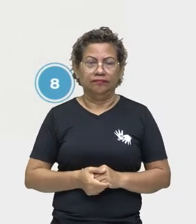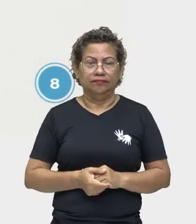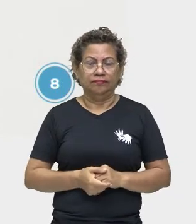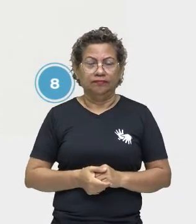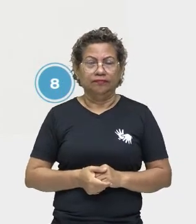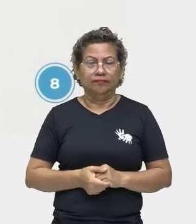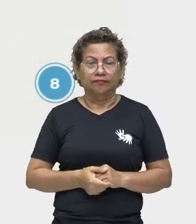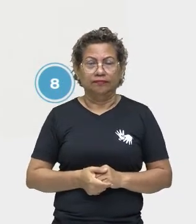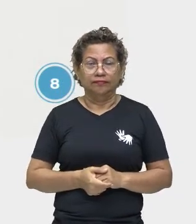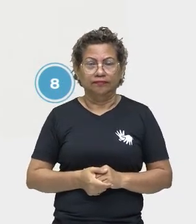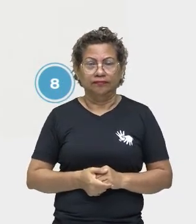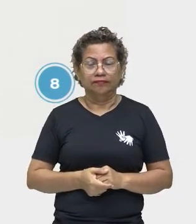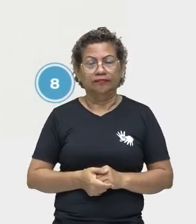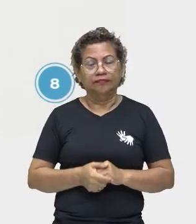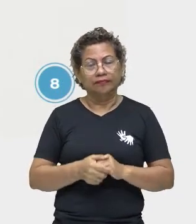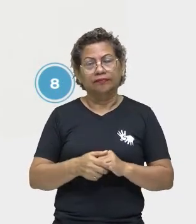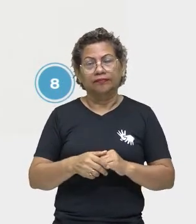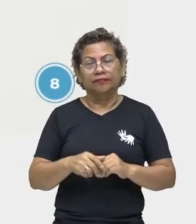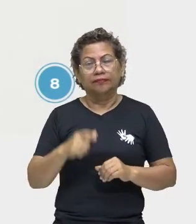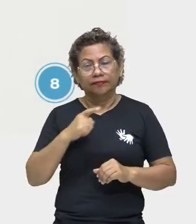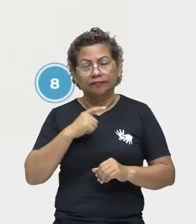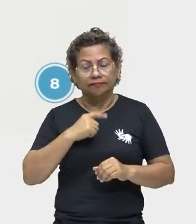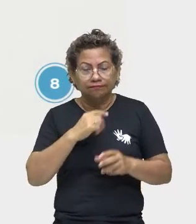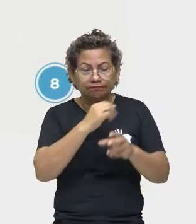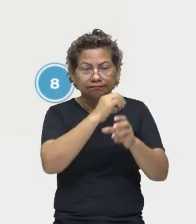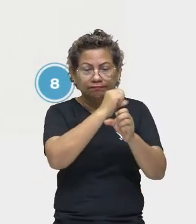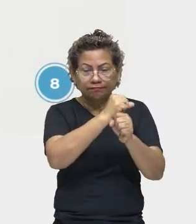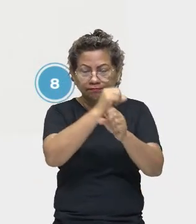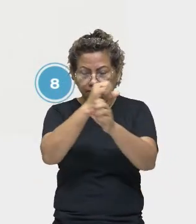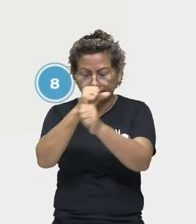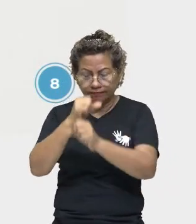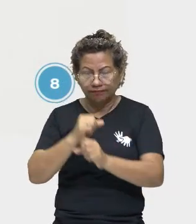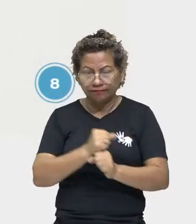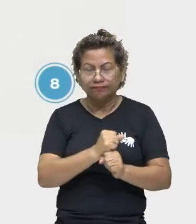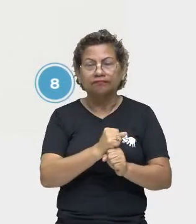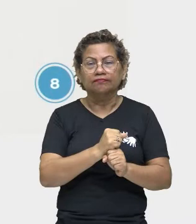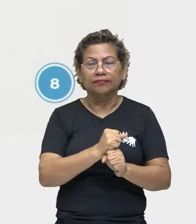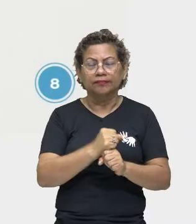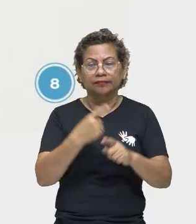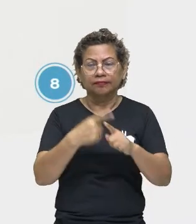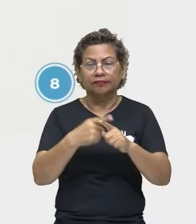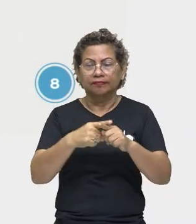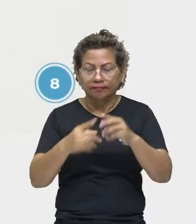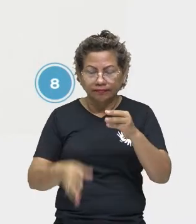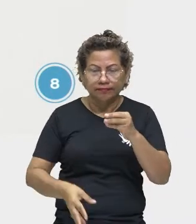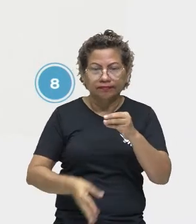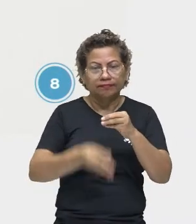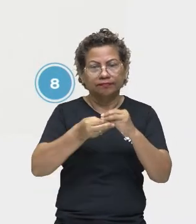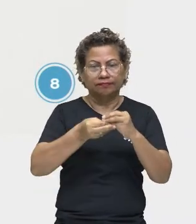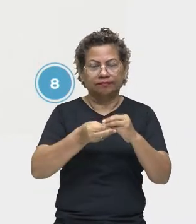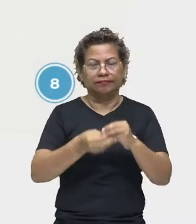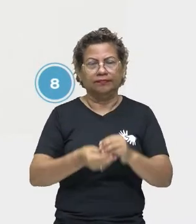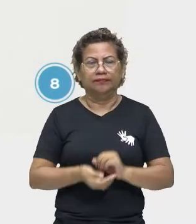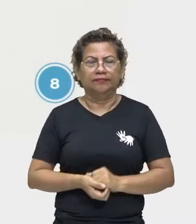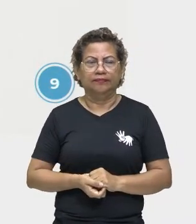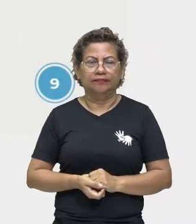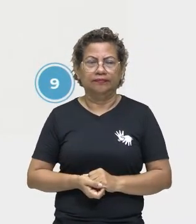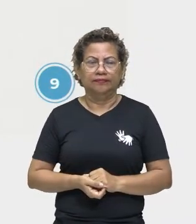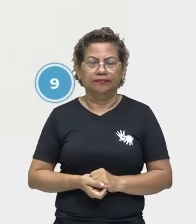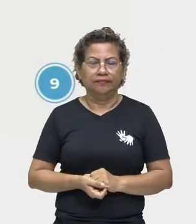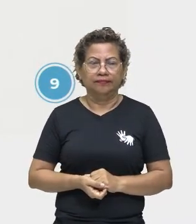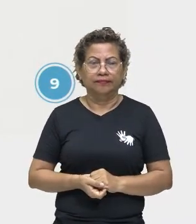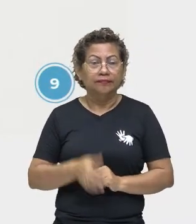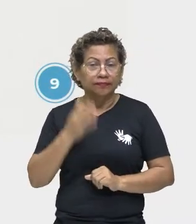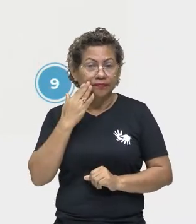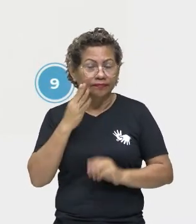junto a ele, é igual a 180 graus, pois são ângulos suplementares. Vamos continuar.